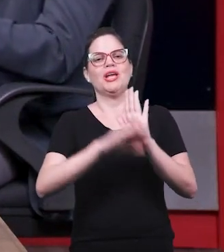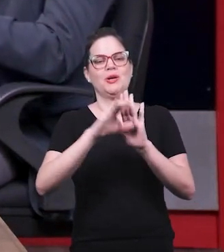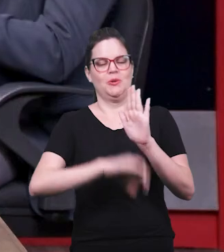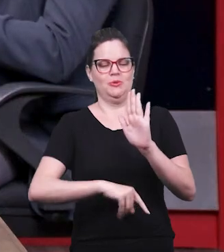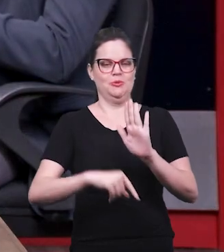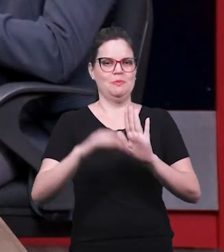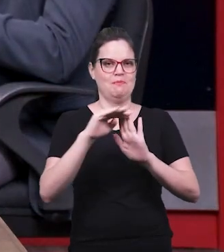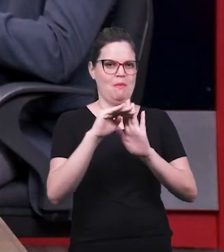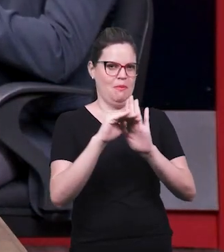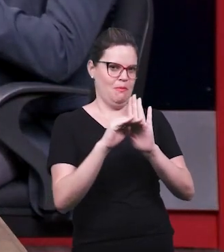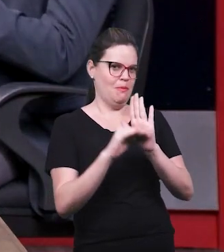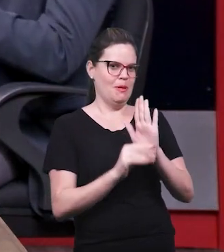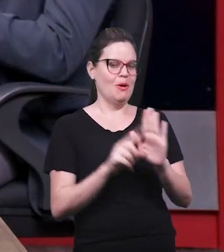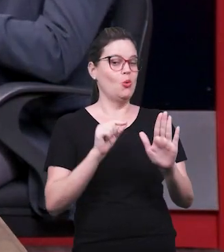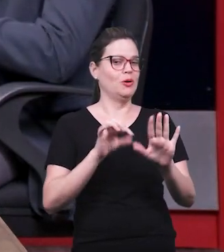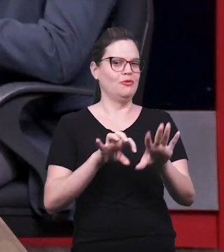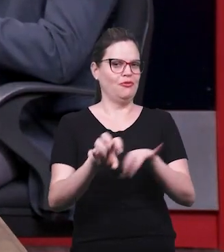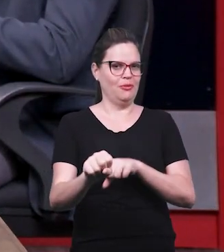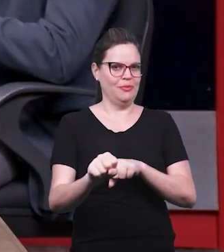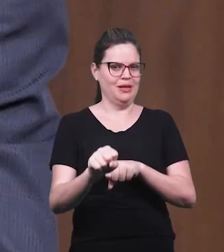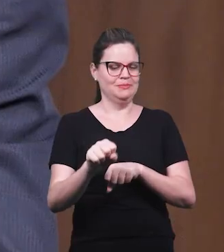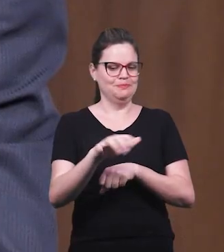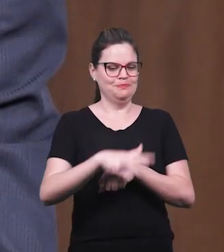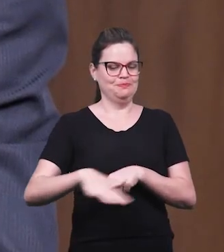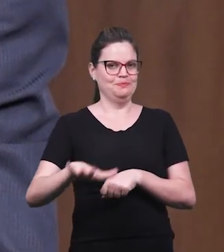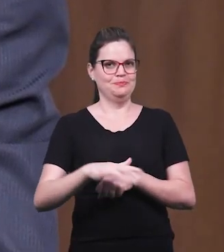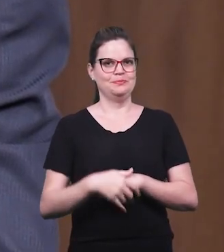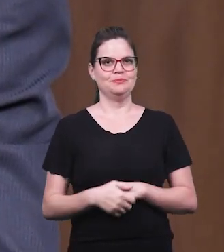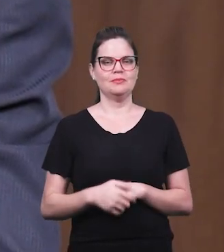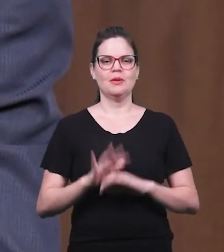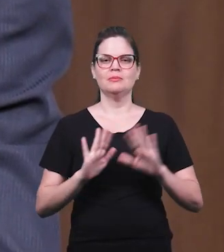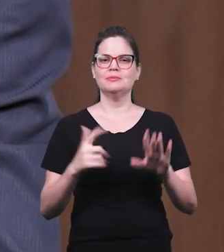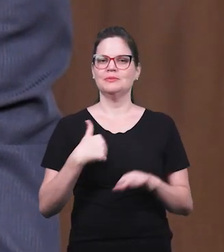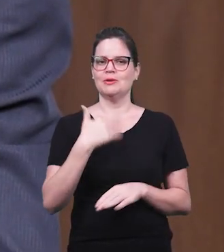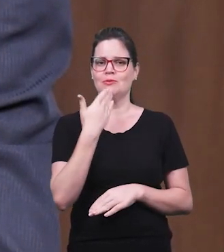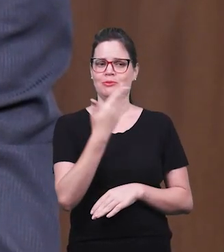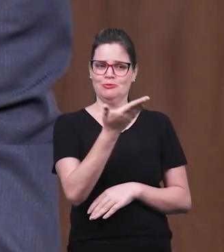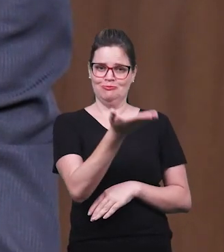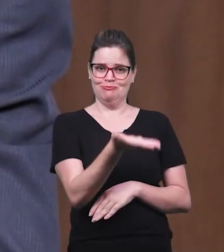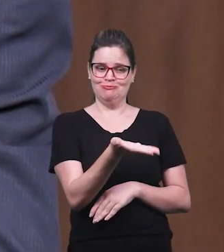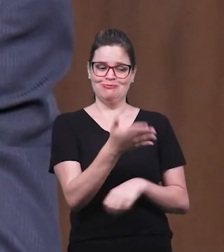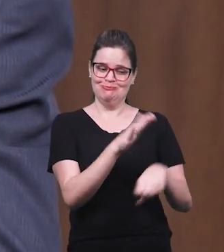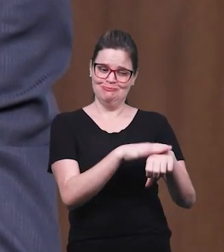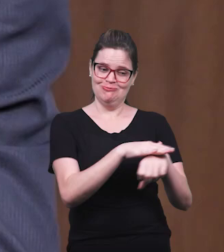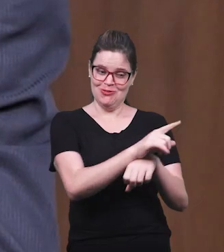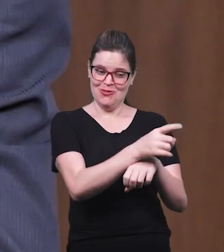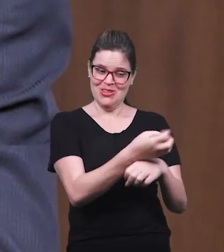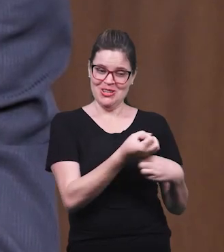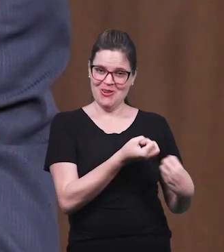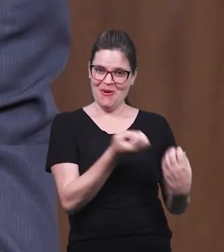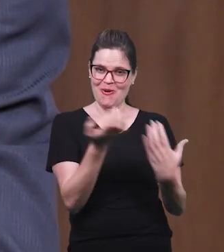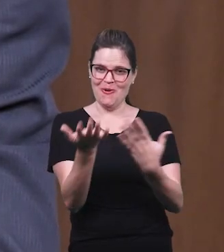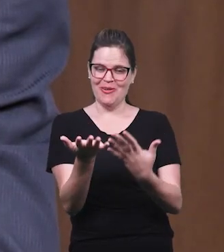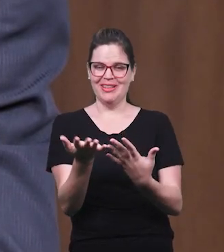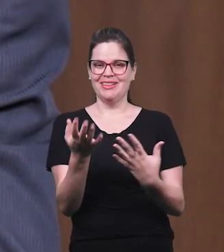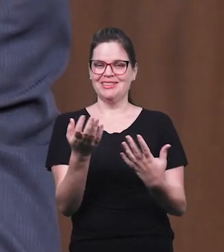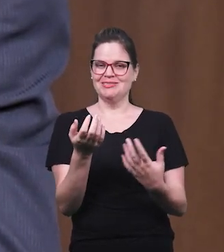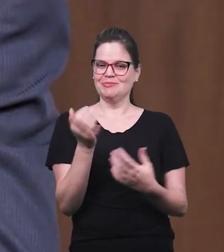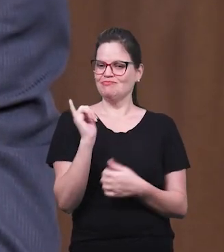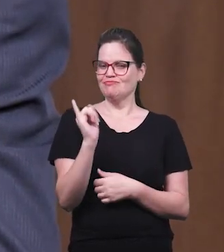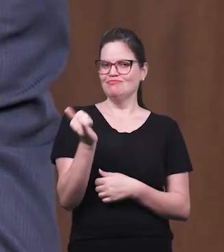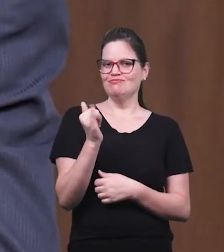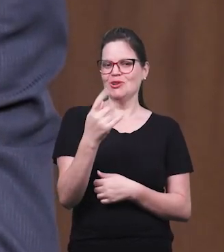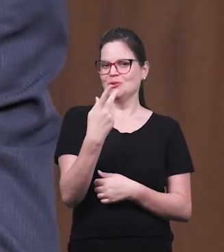do nosso irmão, né, do nosso convidado. E dessa vez eu gostaria que o próprio irmão trouxesse aqui, né,